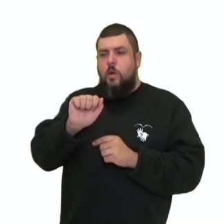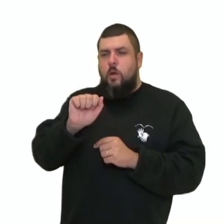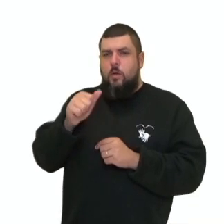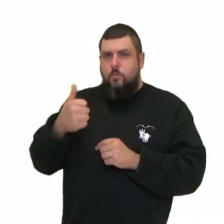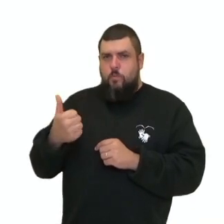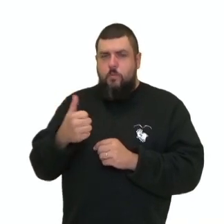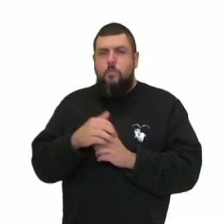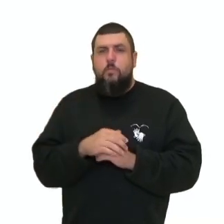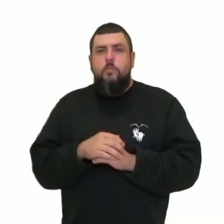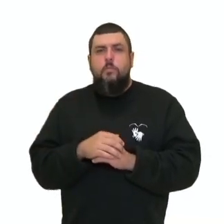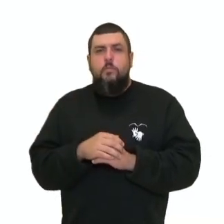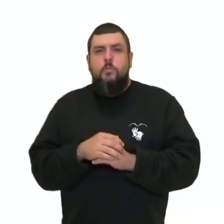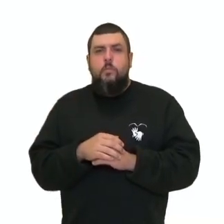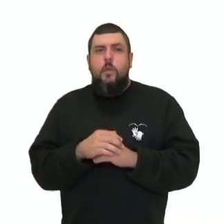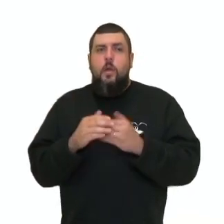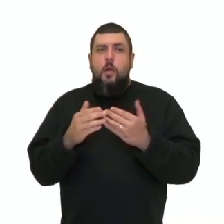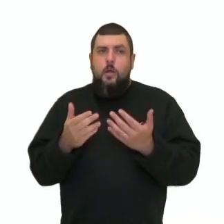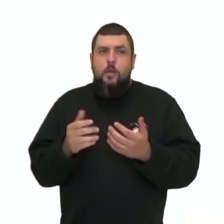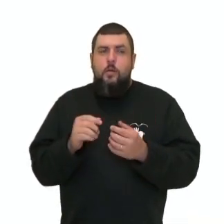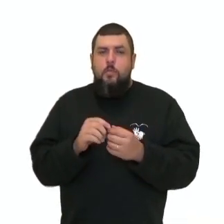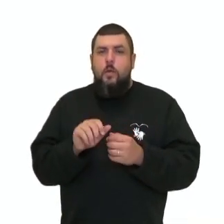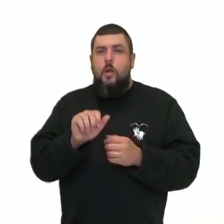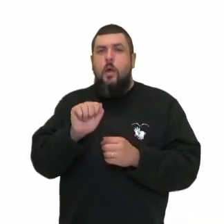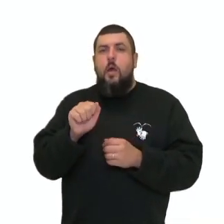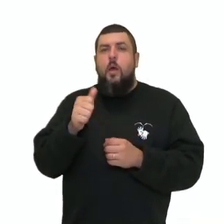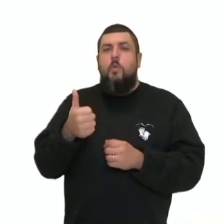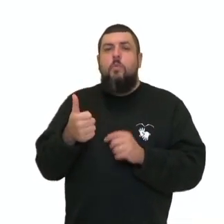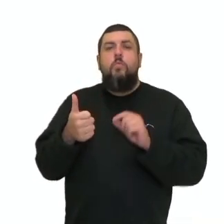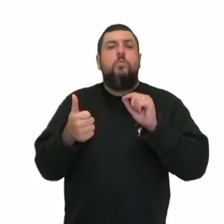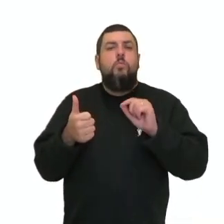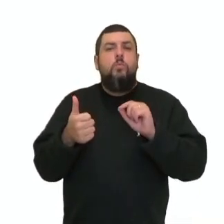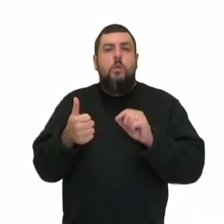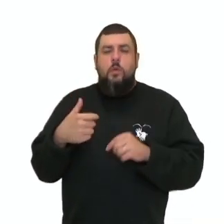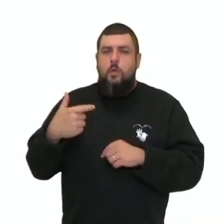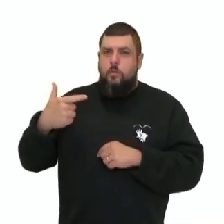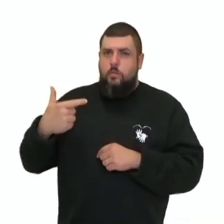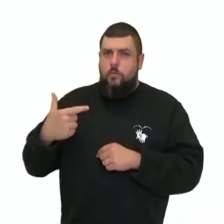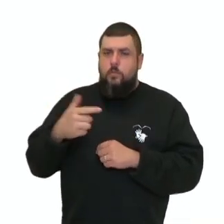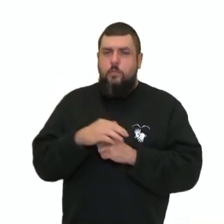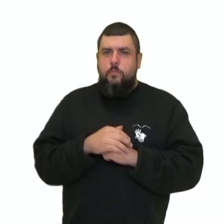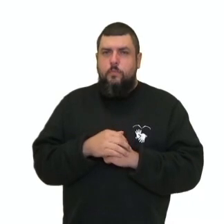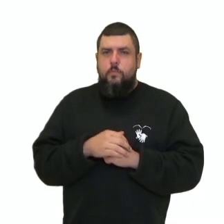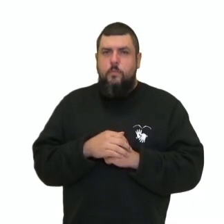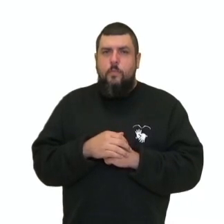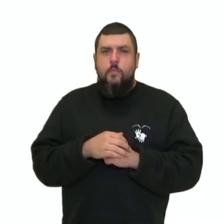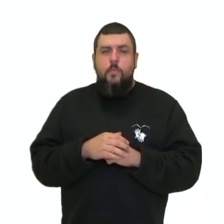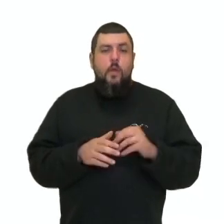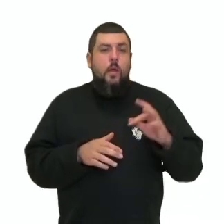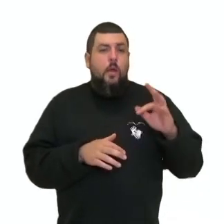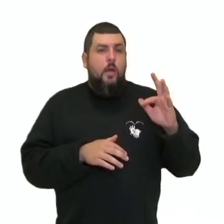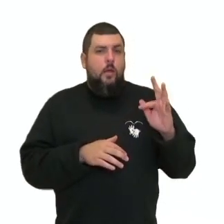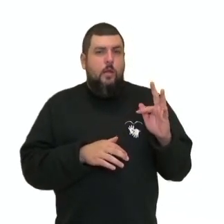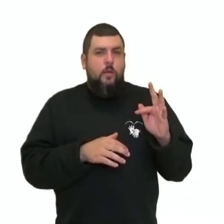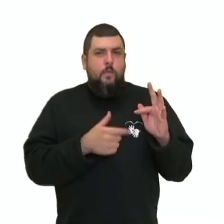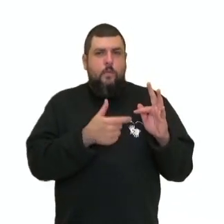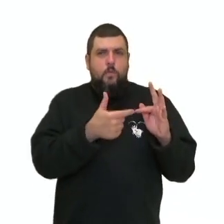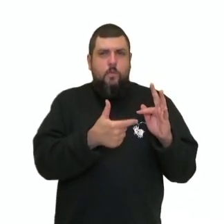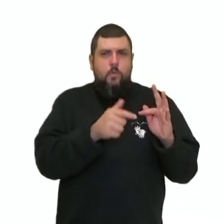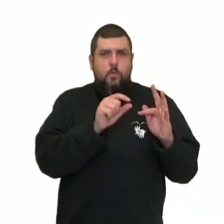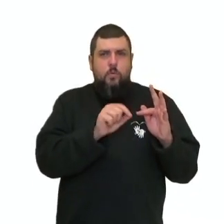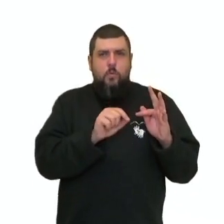A1, né? E nesse caso, o meu A1 seria o 2. A minha f de 2 corresponde ao